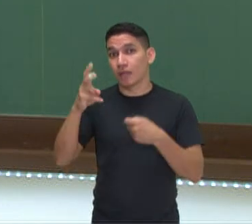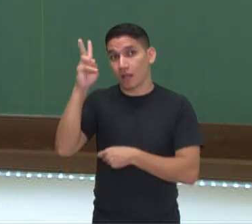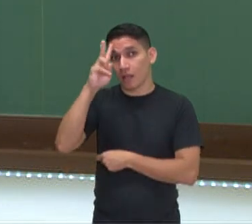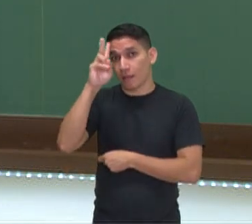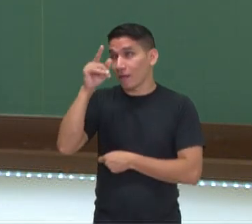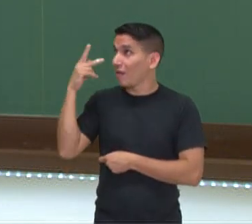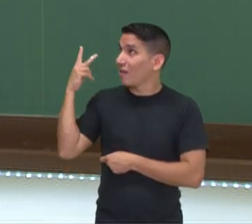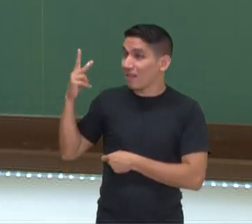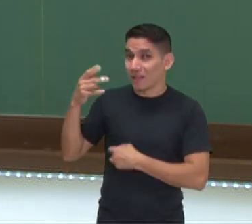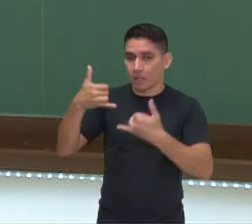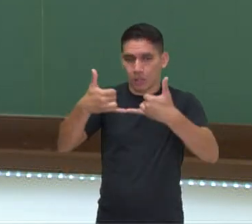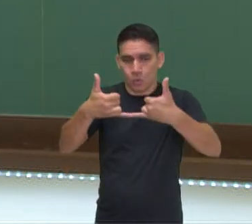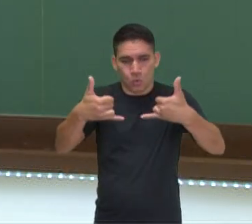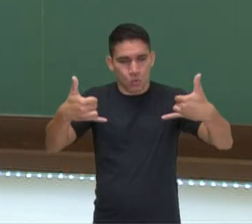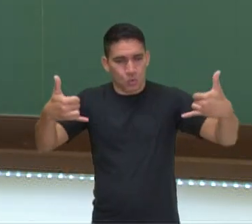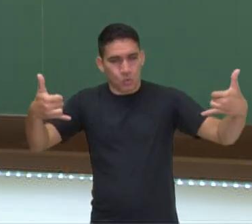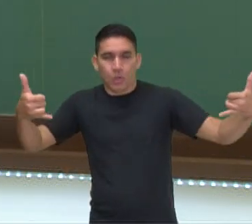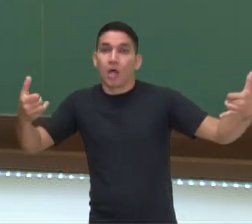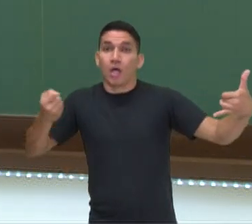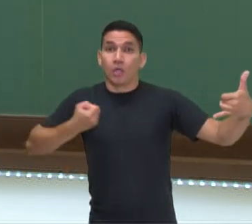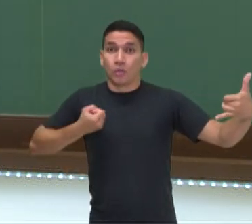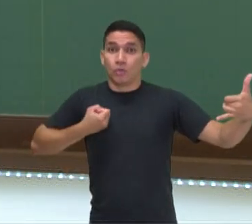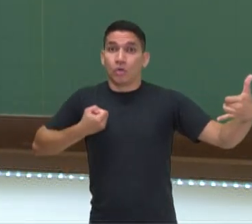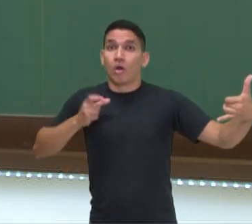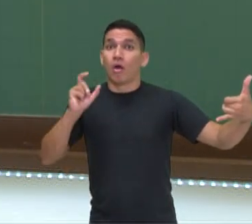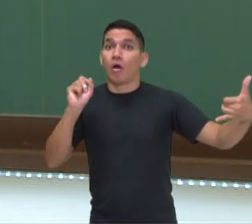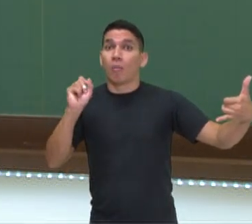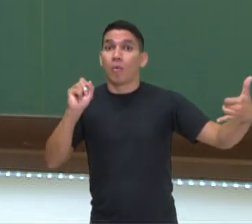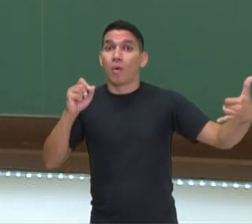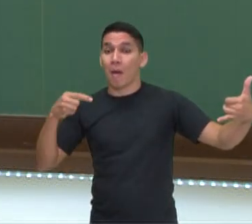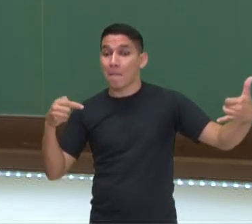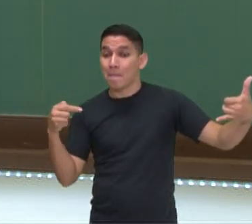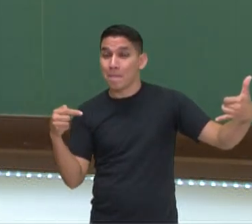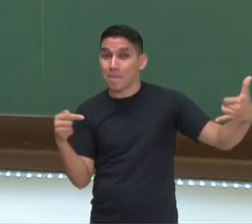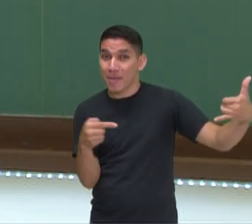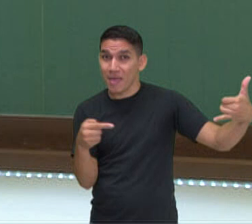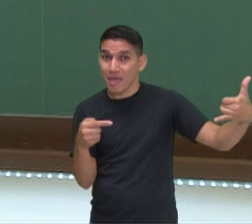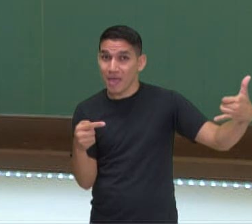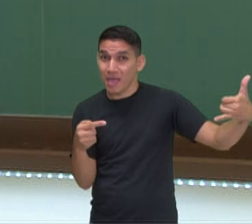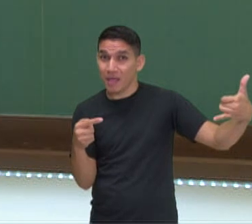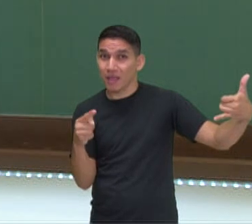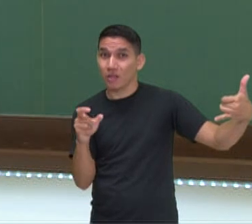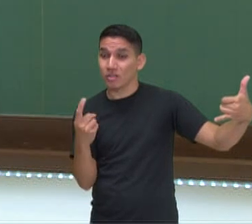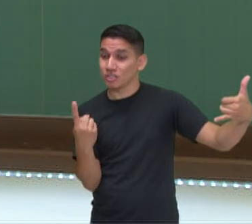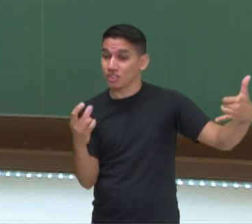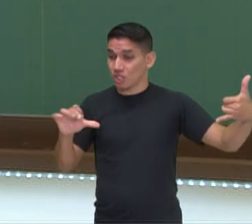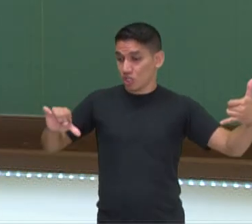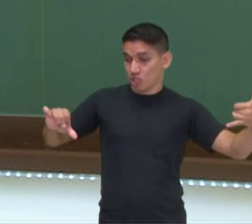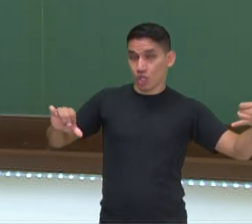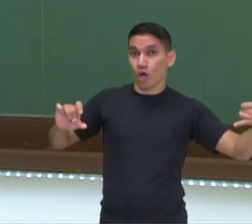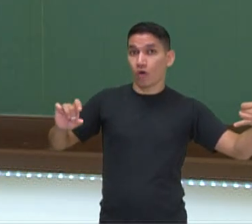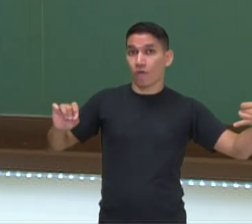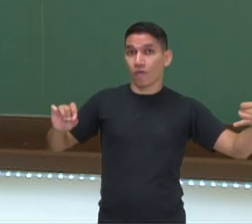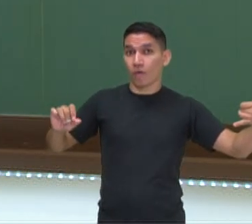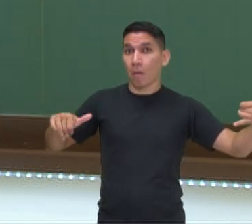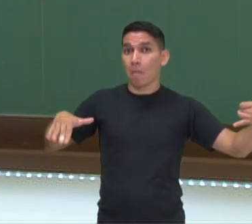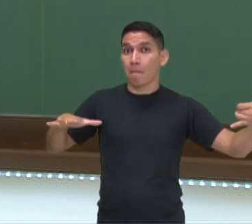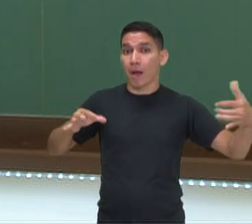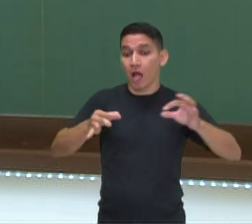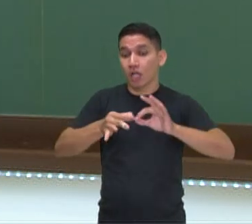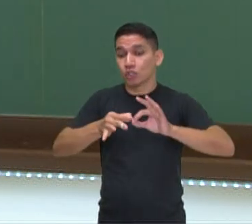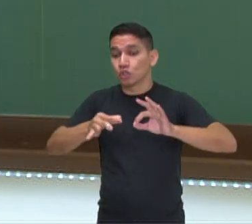desses númerozinhos na reta numérica, o menos 19, ele está